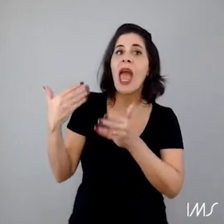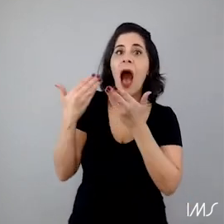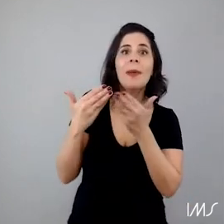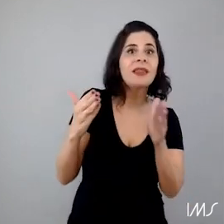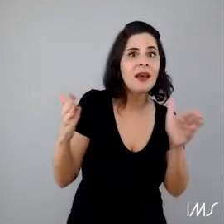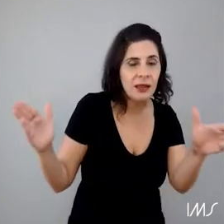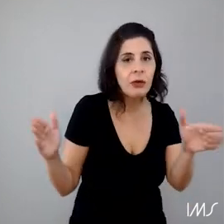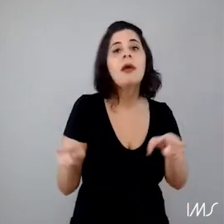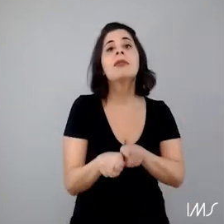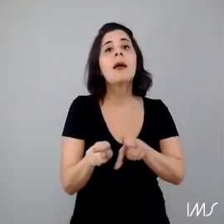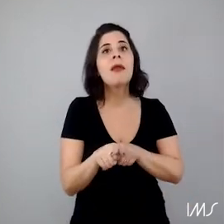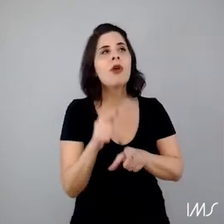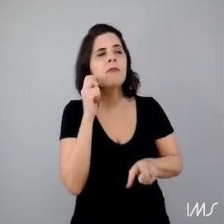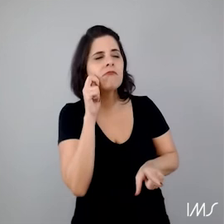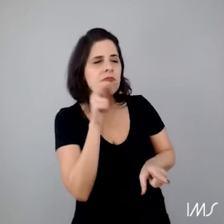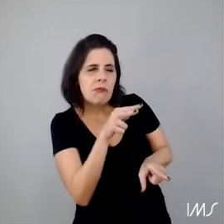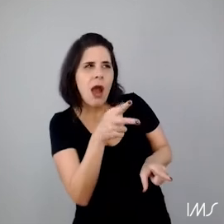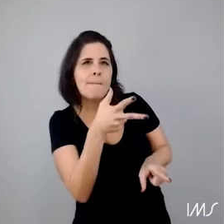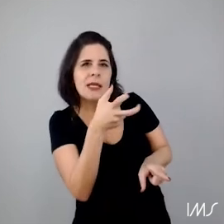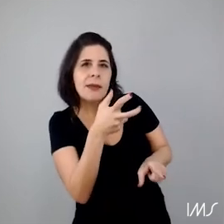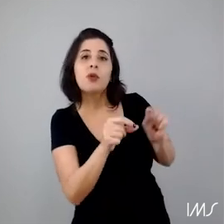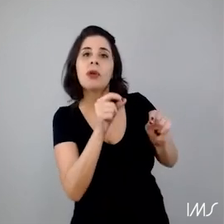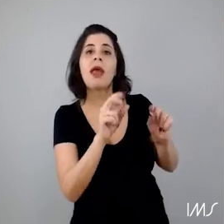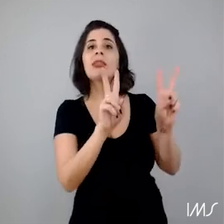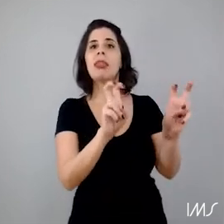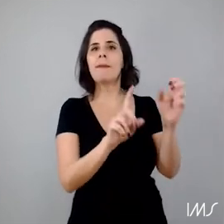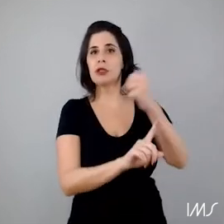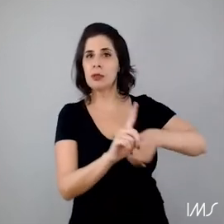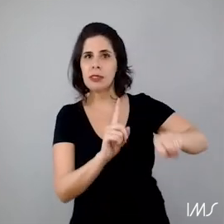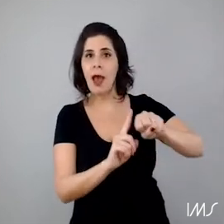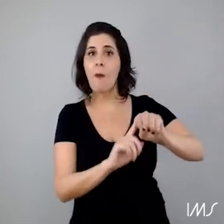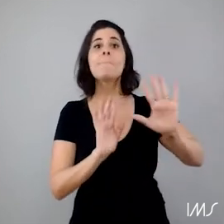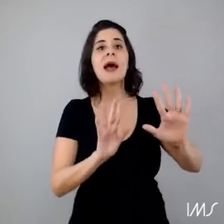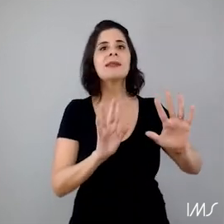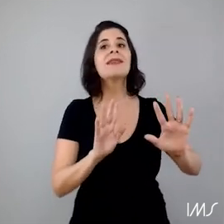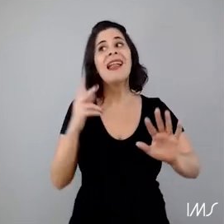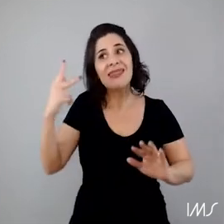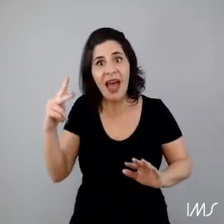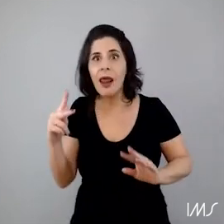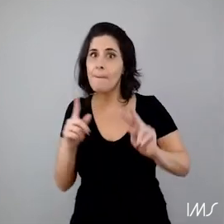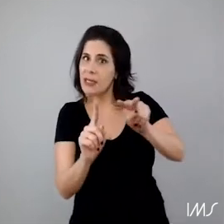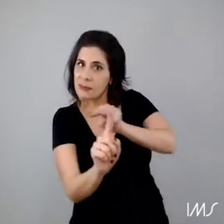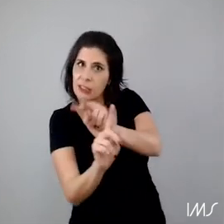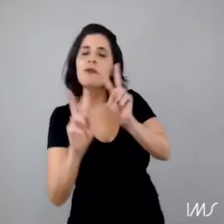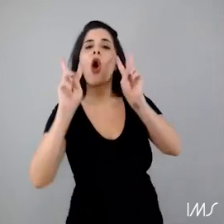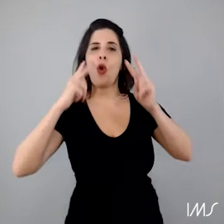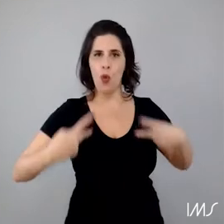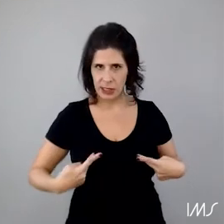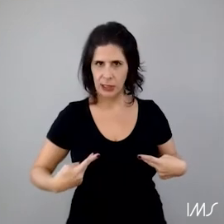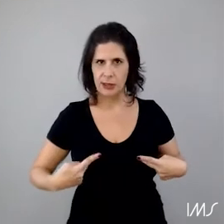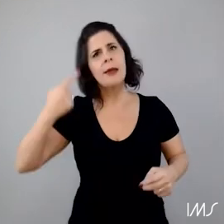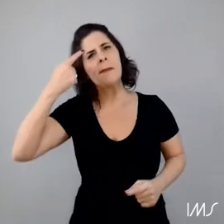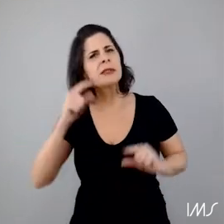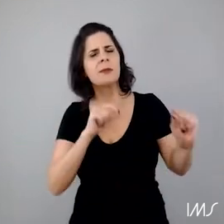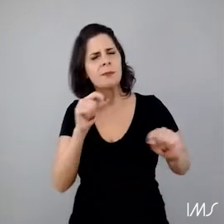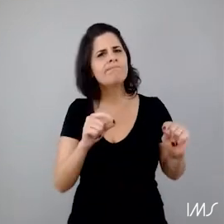em leque para questões sociais, sempre a partir de uma abordagem humanista, e questões teóricas, onde